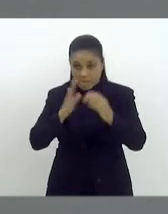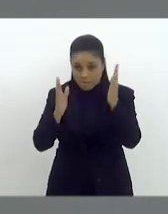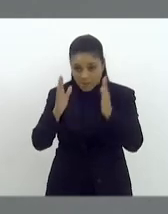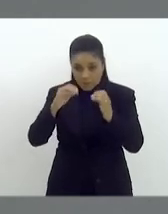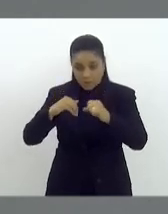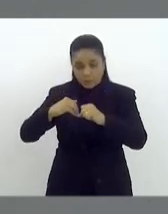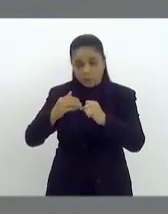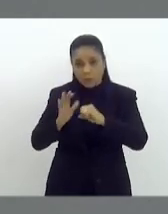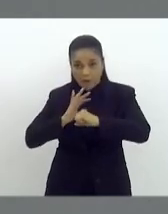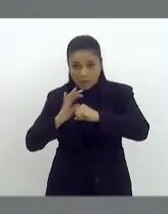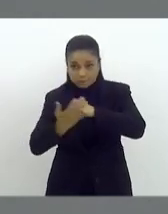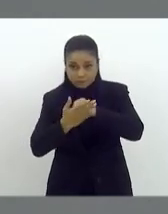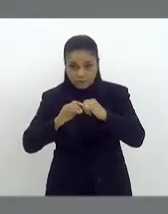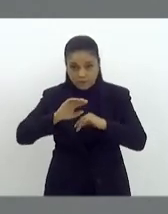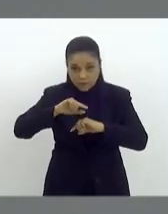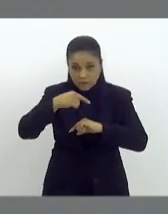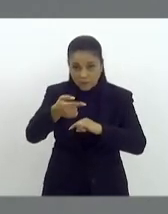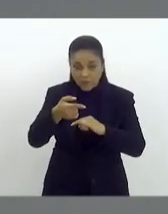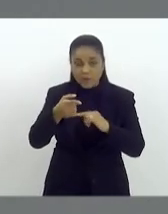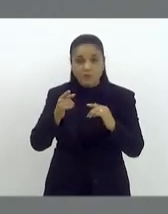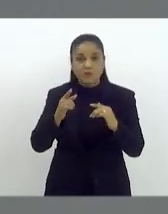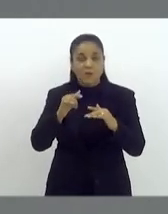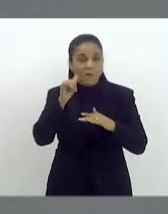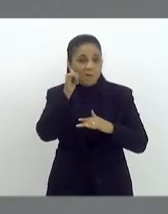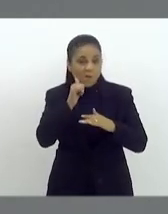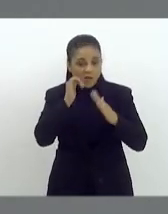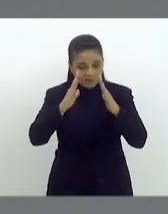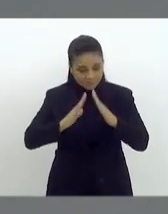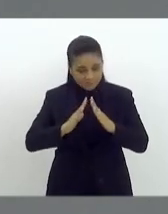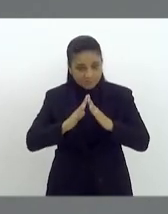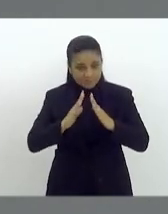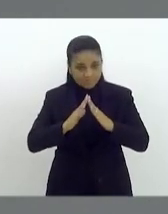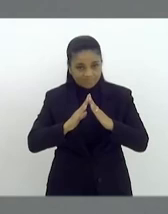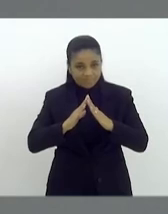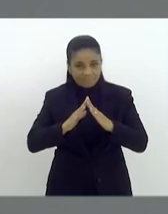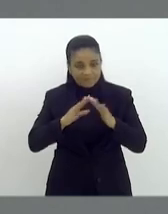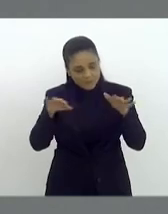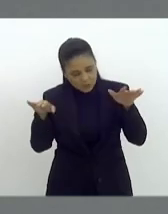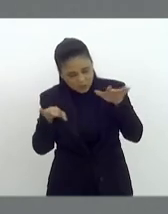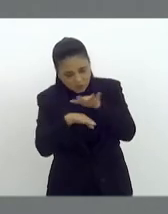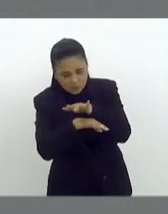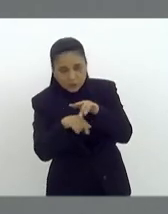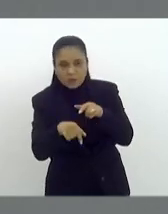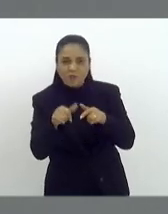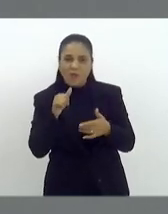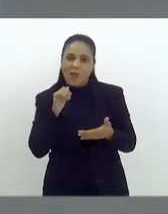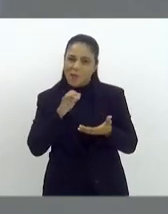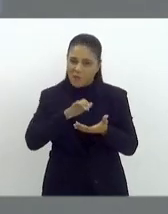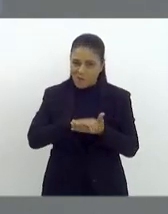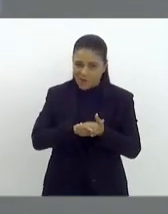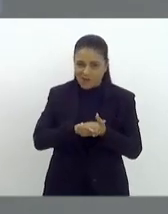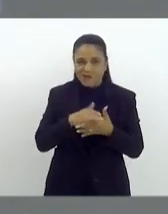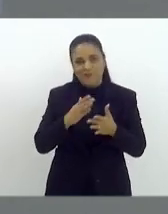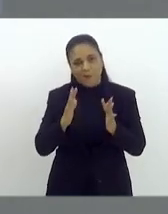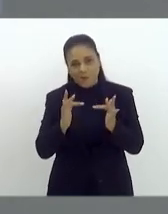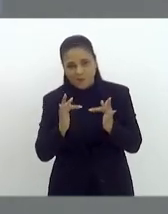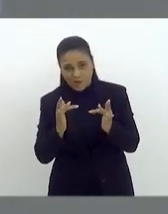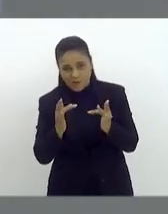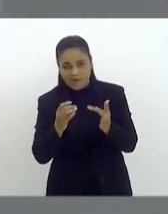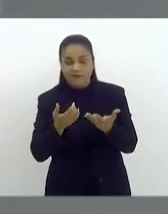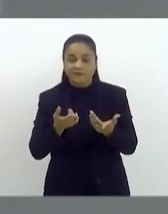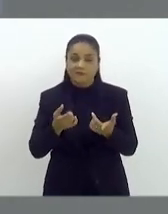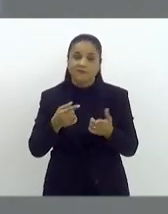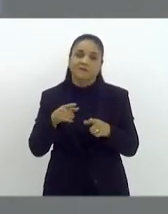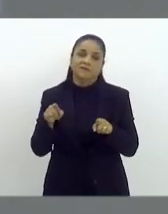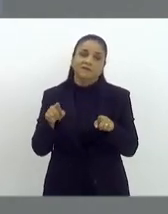ficaram mais reclusos em seus lares e mais subjugadas aos poderes dos seus parceiros essa cifra curta se